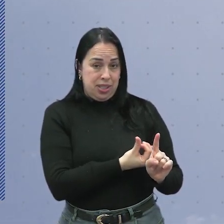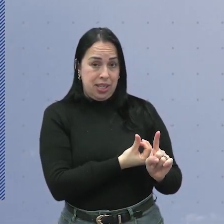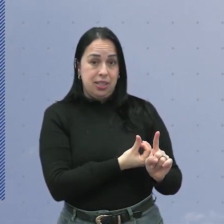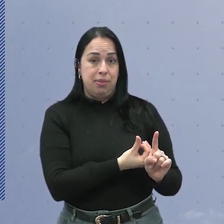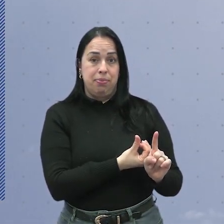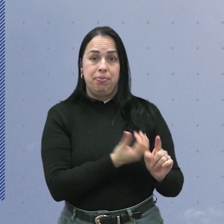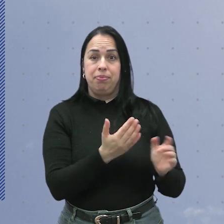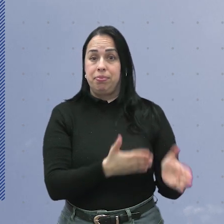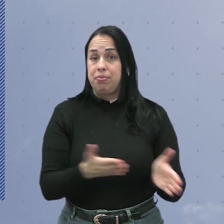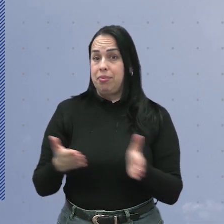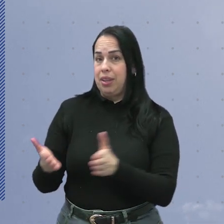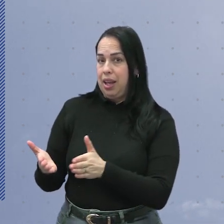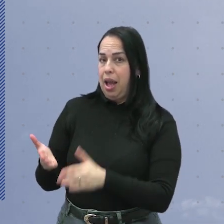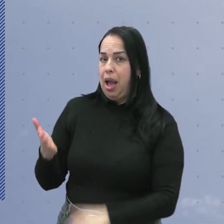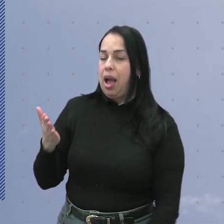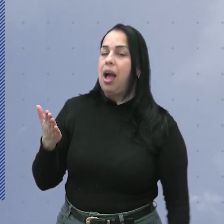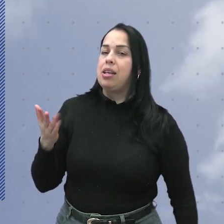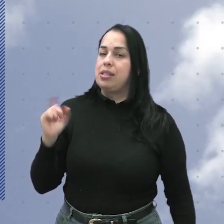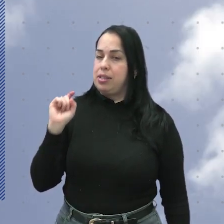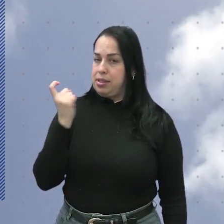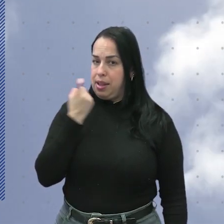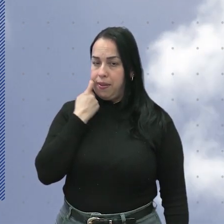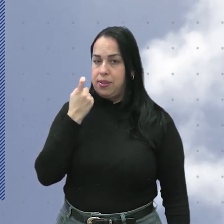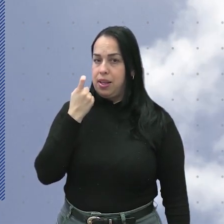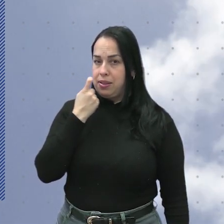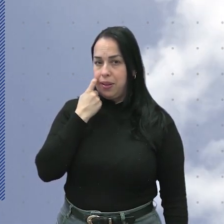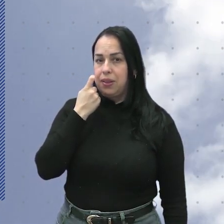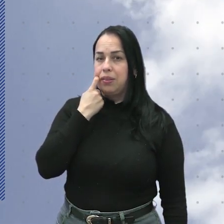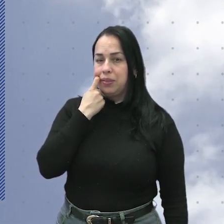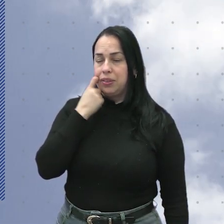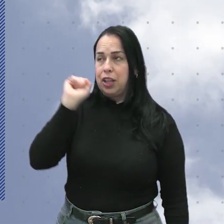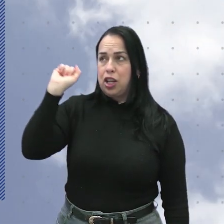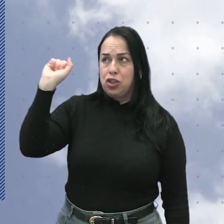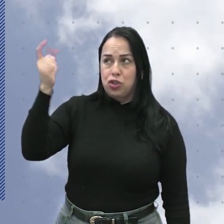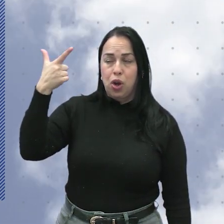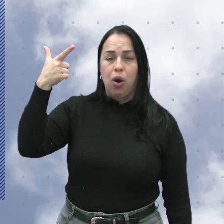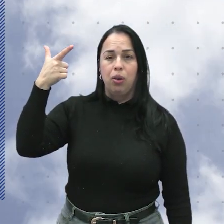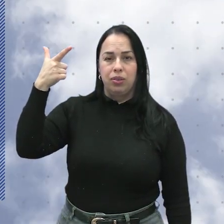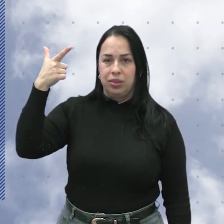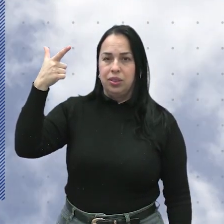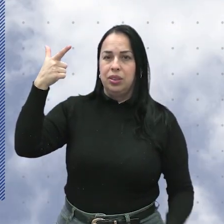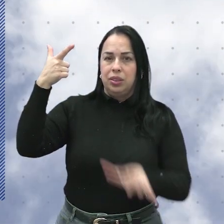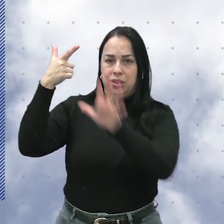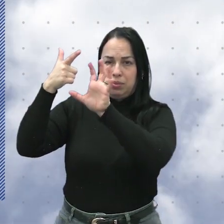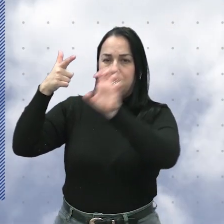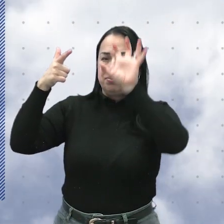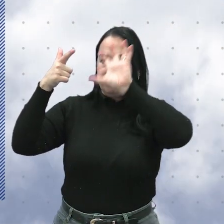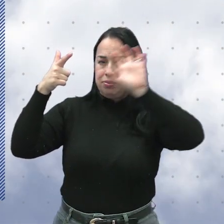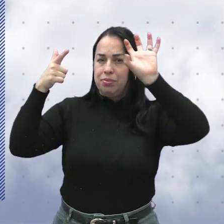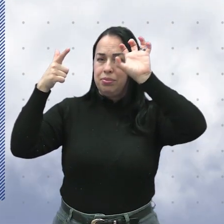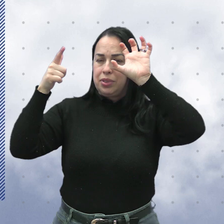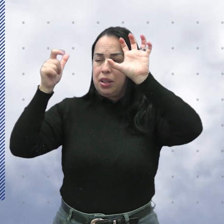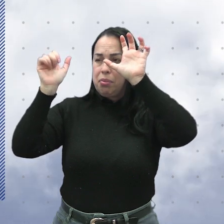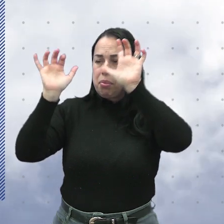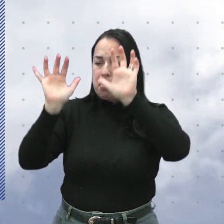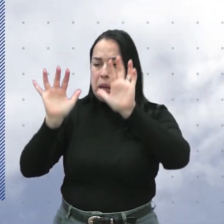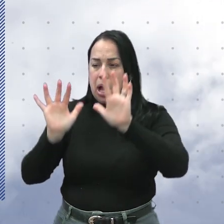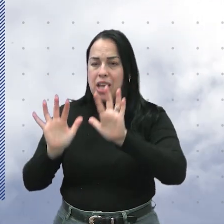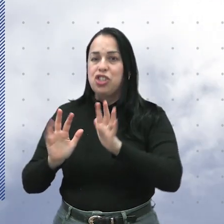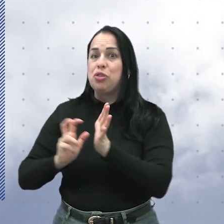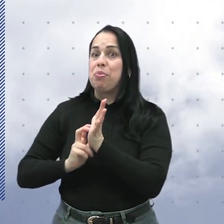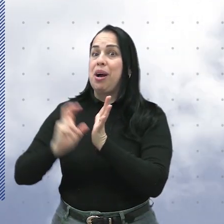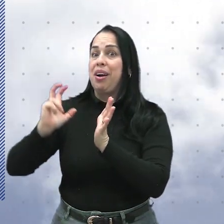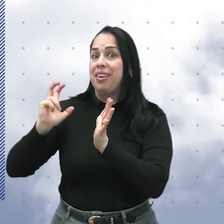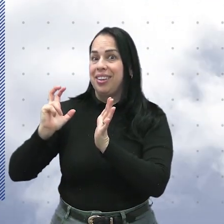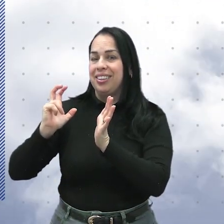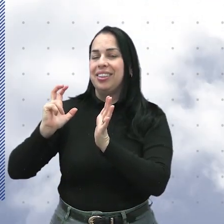a mínima de 6 graus. Já nesta sexta-feira, o dia será de sol com algumas nuvens e névoa ao